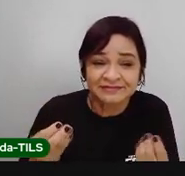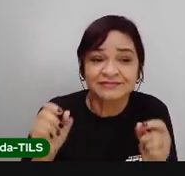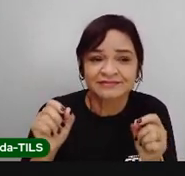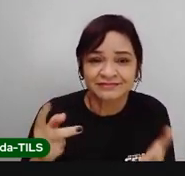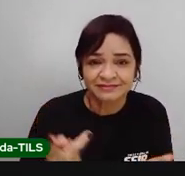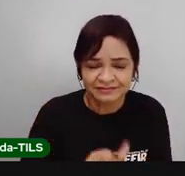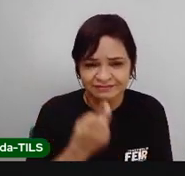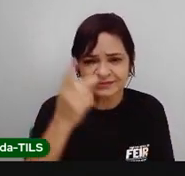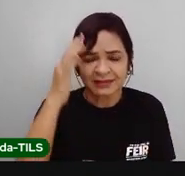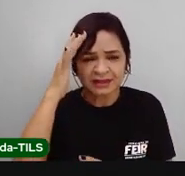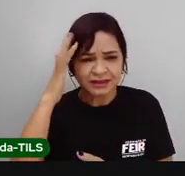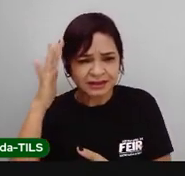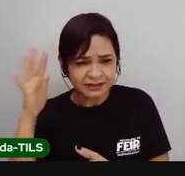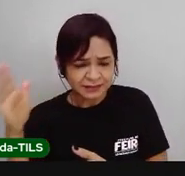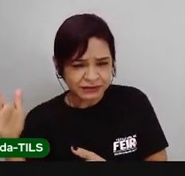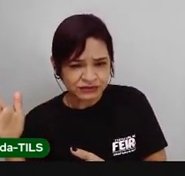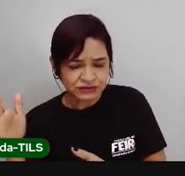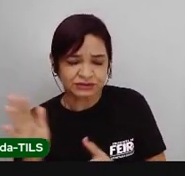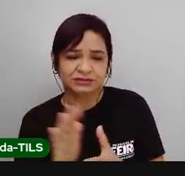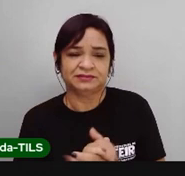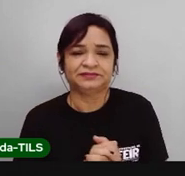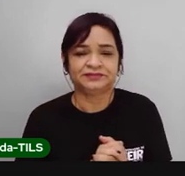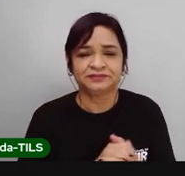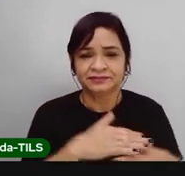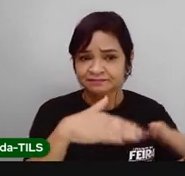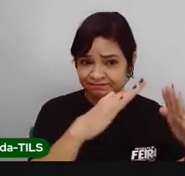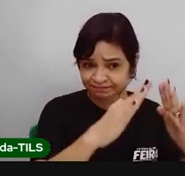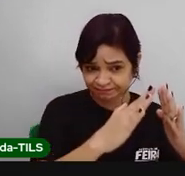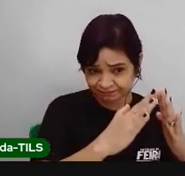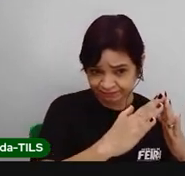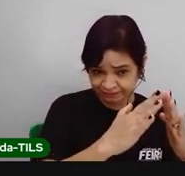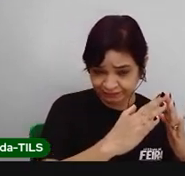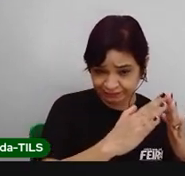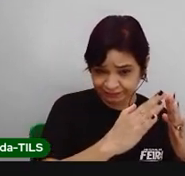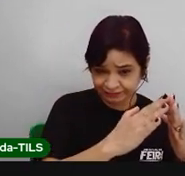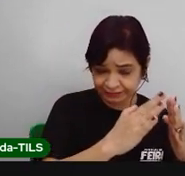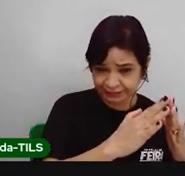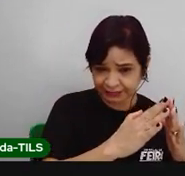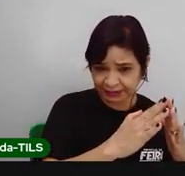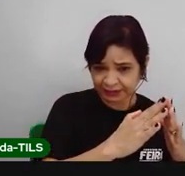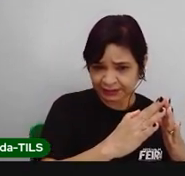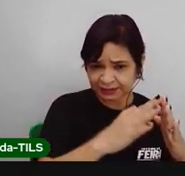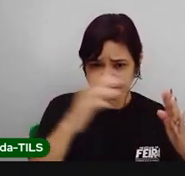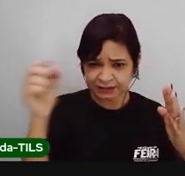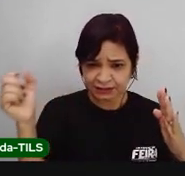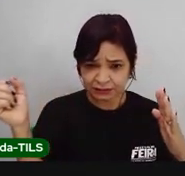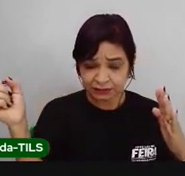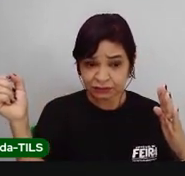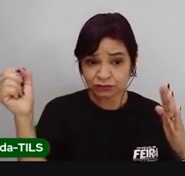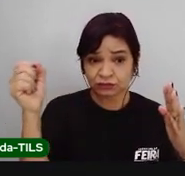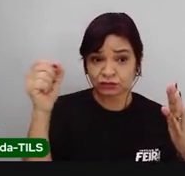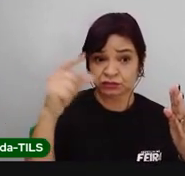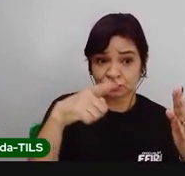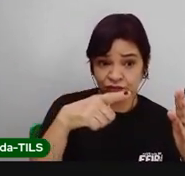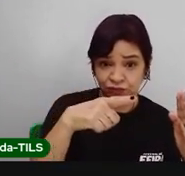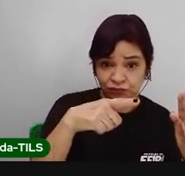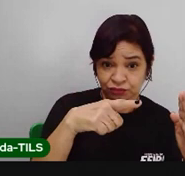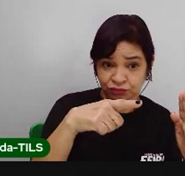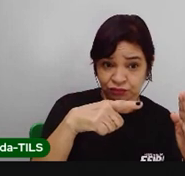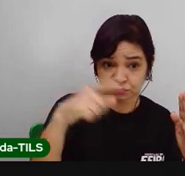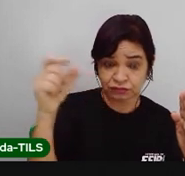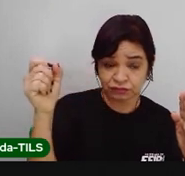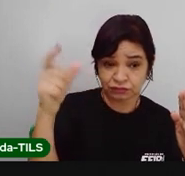Imagine que você mora exatamente neste ponto. Neste momento, o lado em que você mora está voltado para o